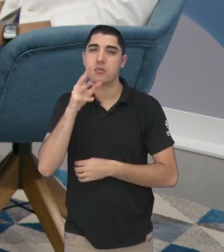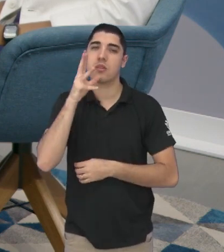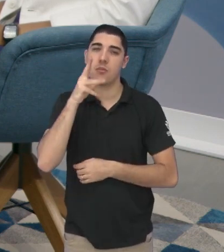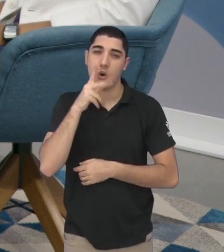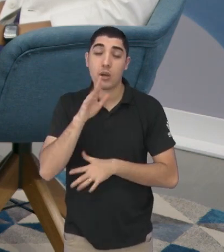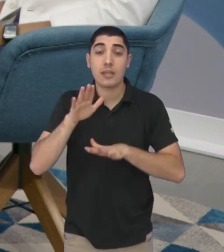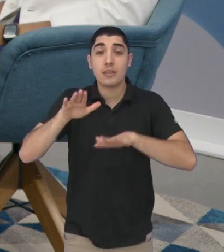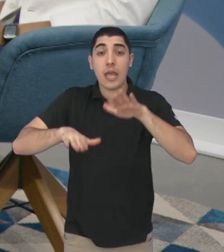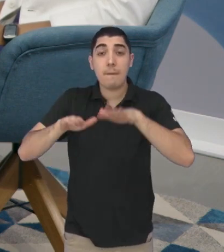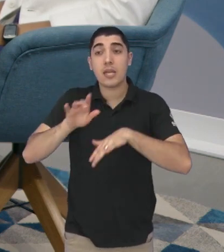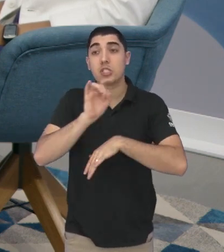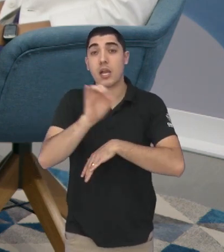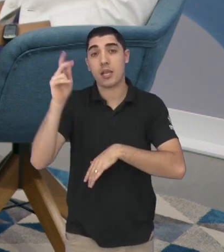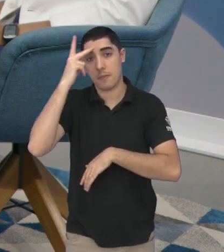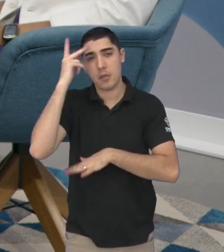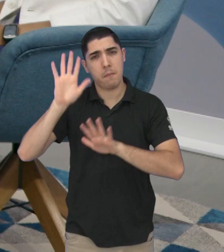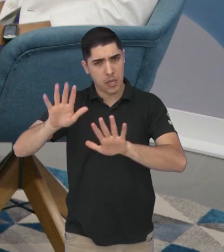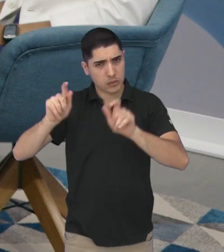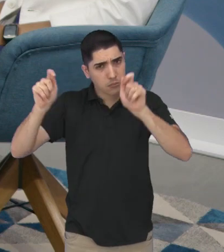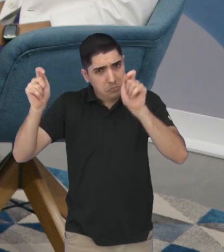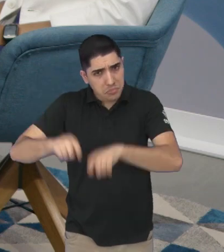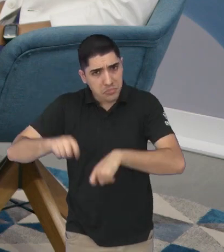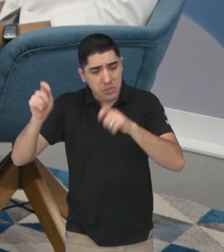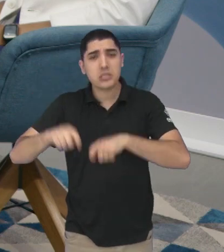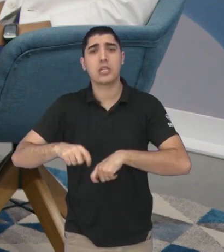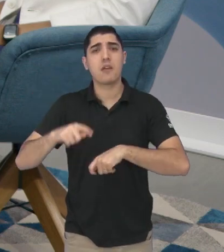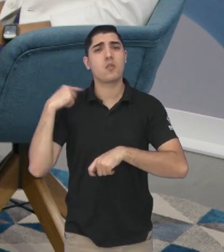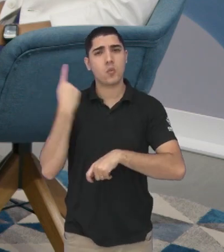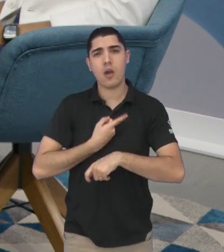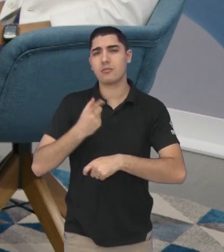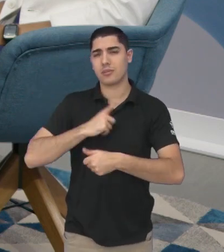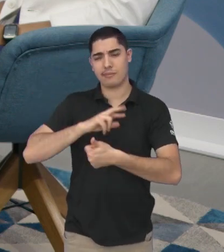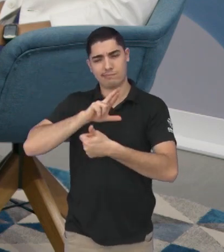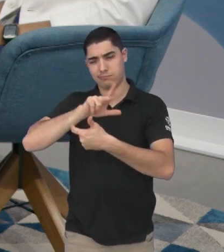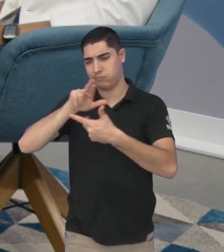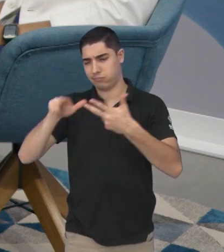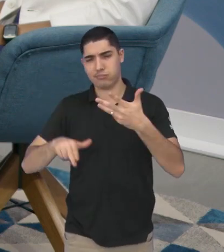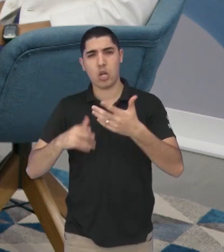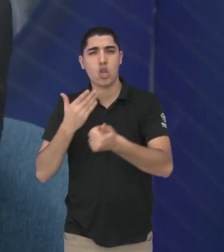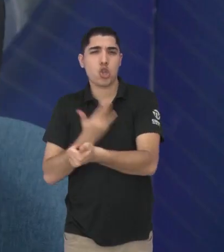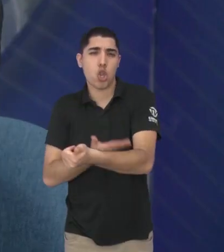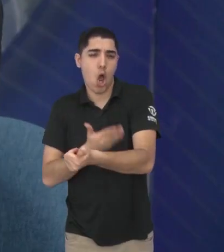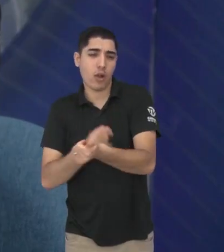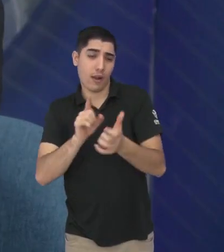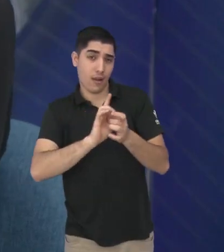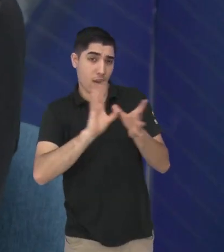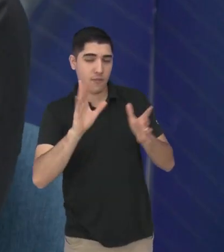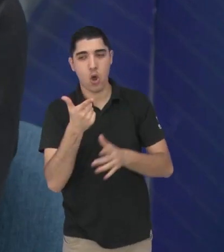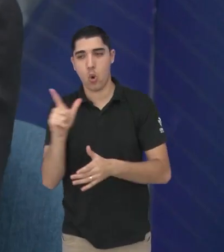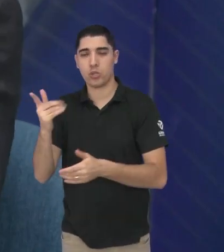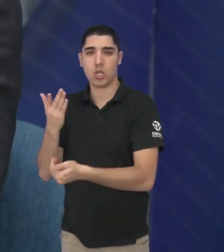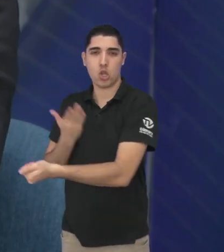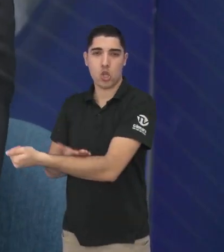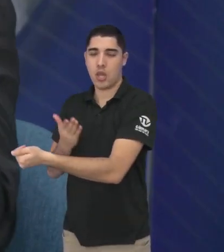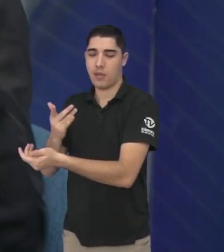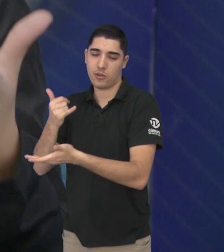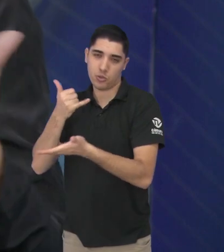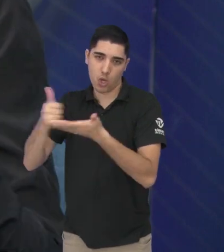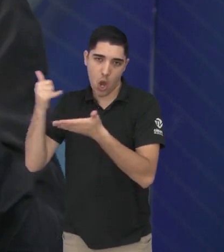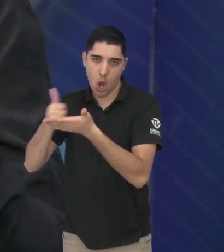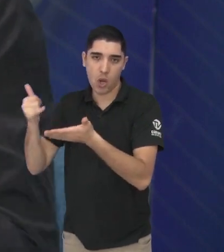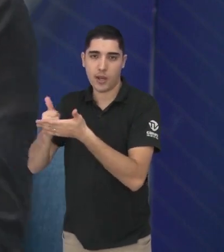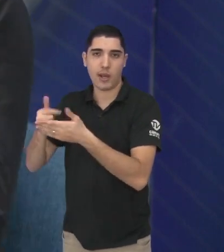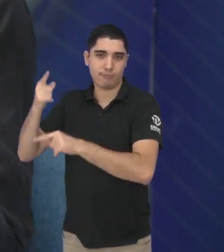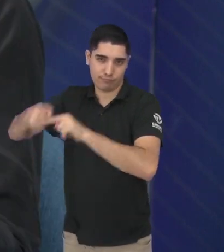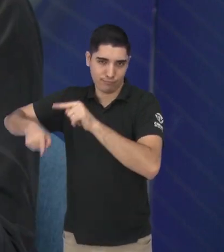cada paciente, mas é possível, e aí a gente fala de tanto das drogas lícitas quanto as ilícitas, né? Quando a gente pensa no crack,